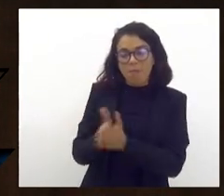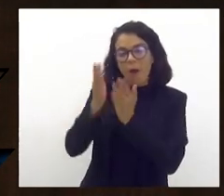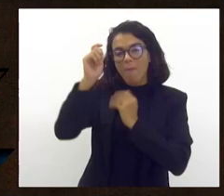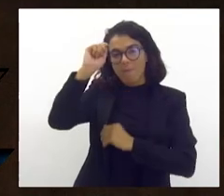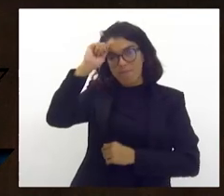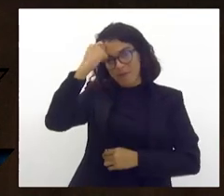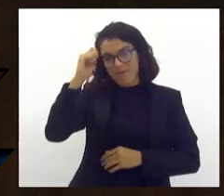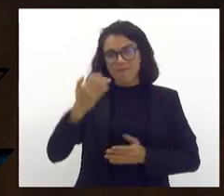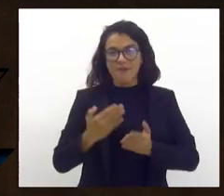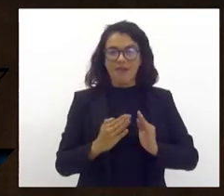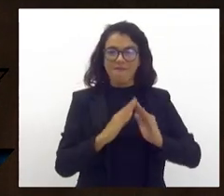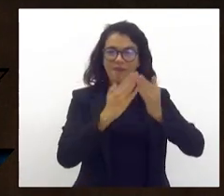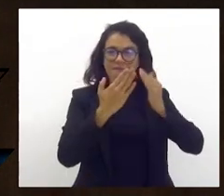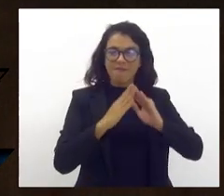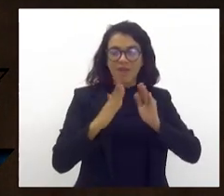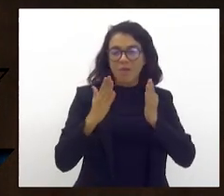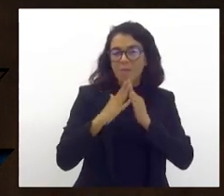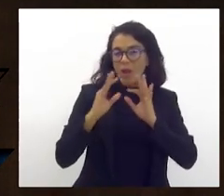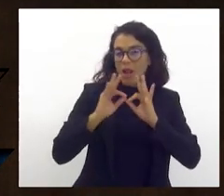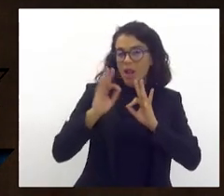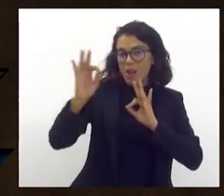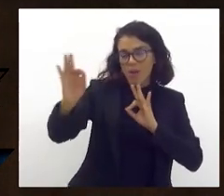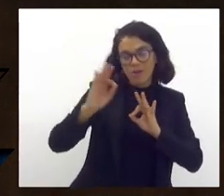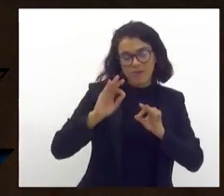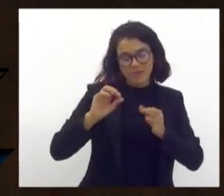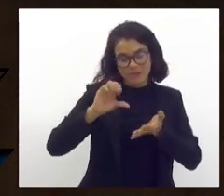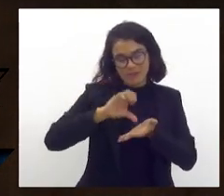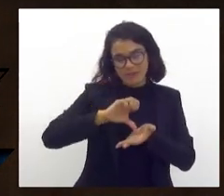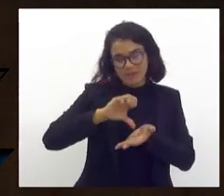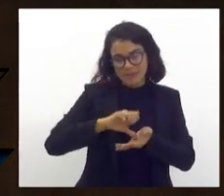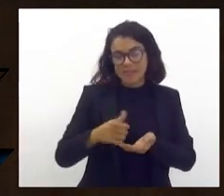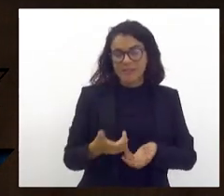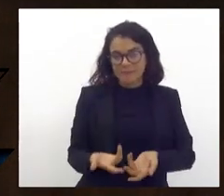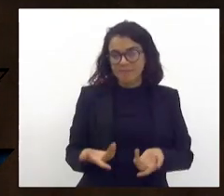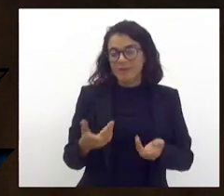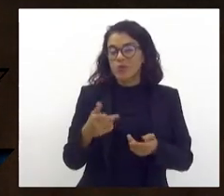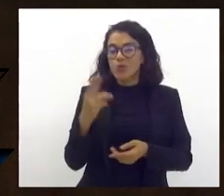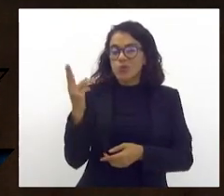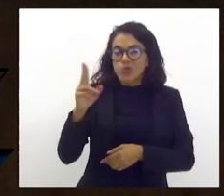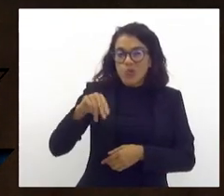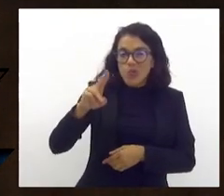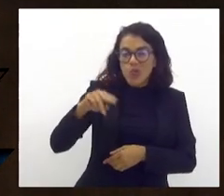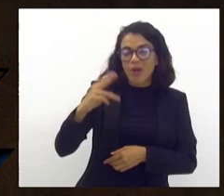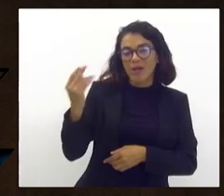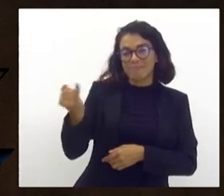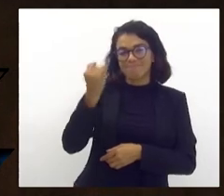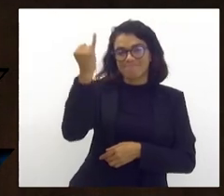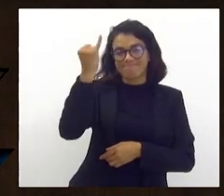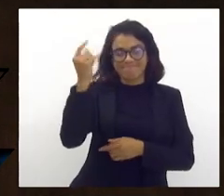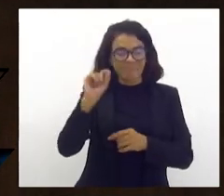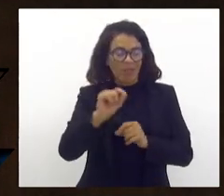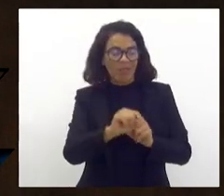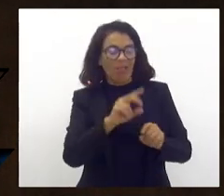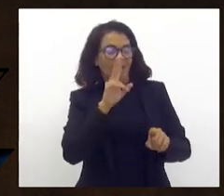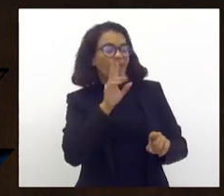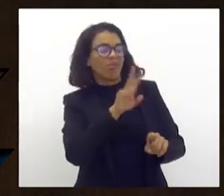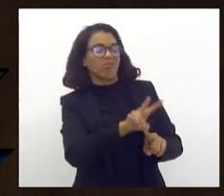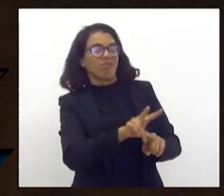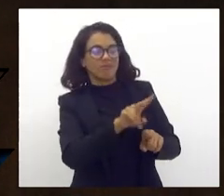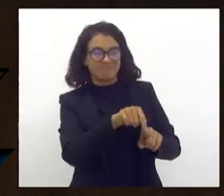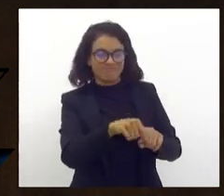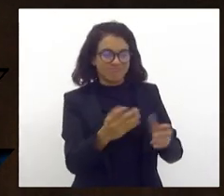pretos, favelários, periféricos, que nunca tiveram a oportunidade de serem reconhecidos como protagonistas da sua própria história.